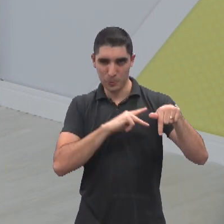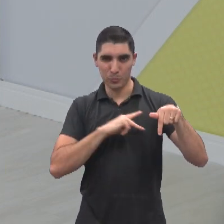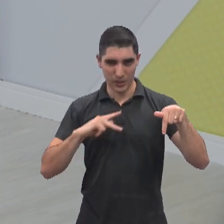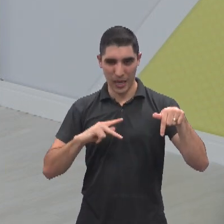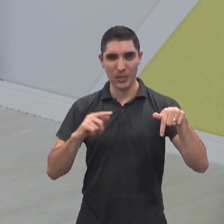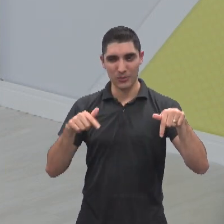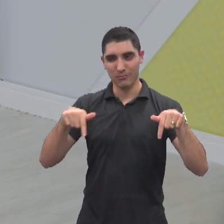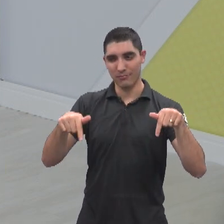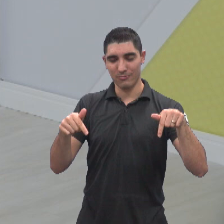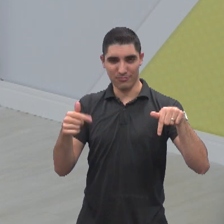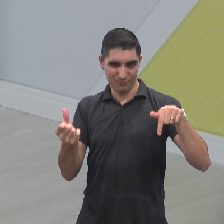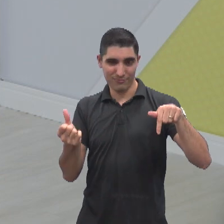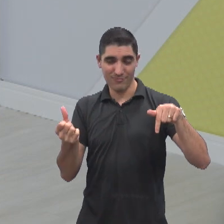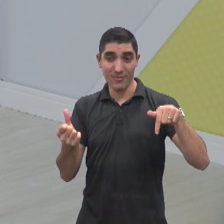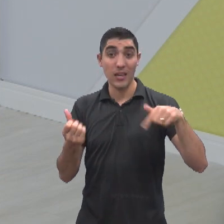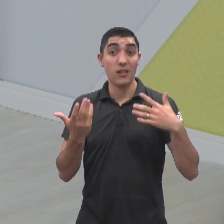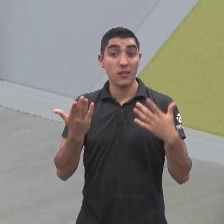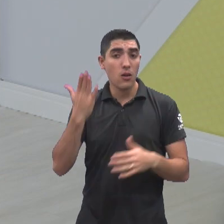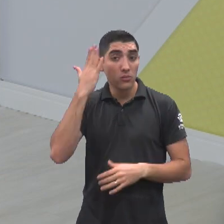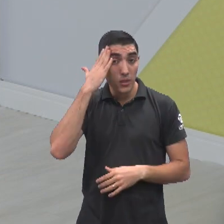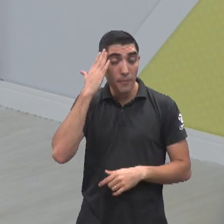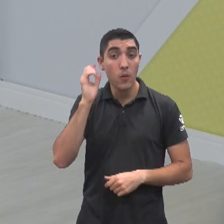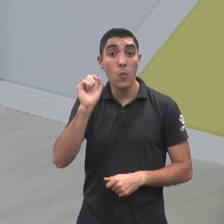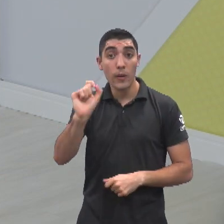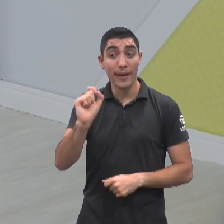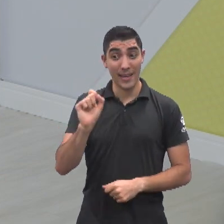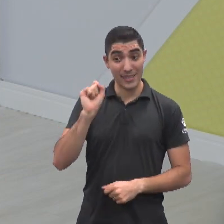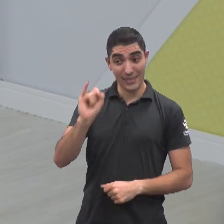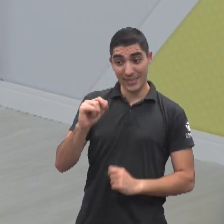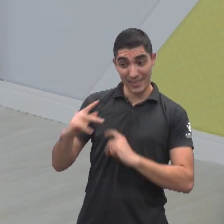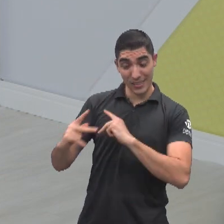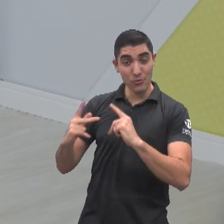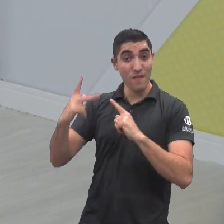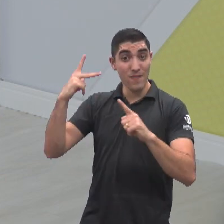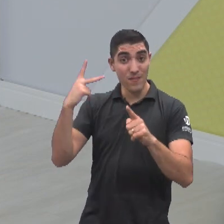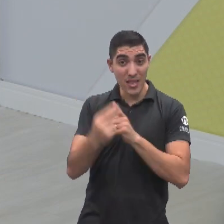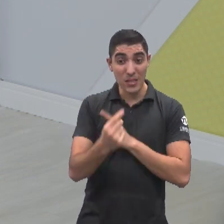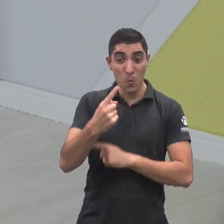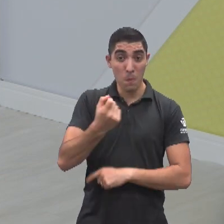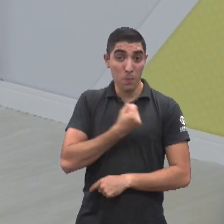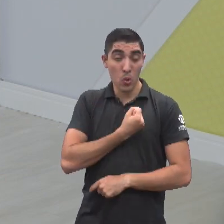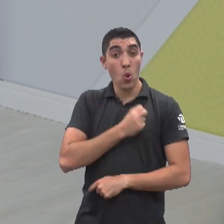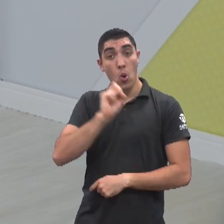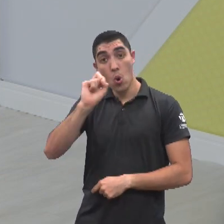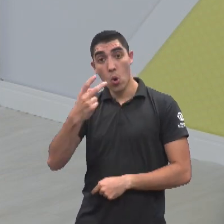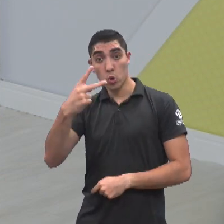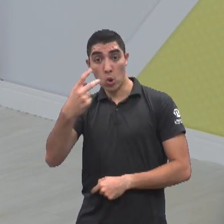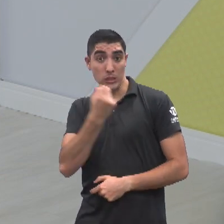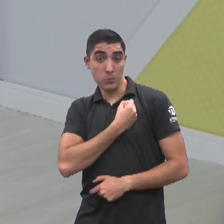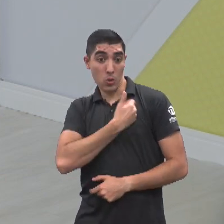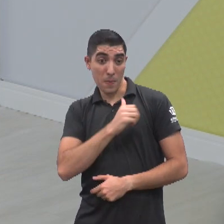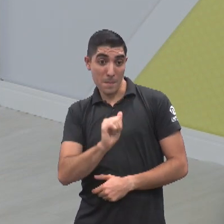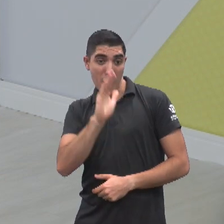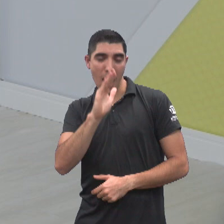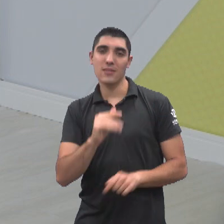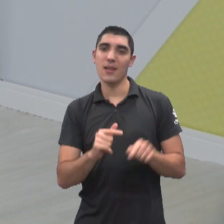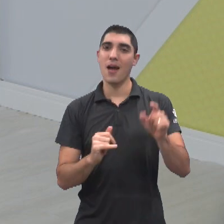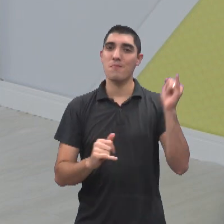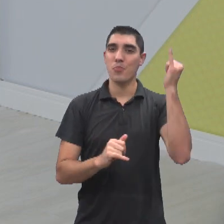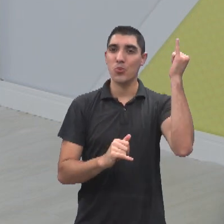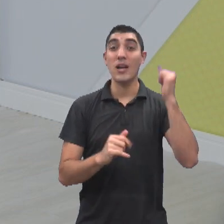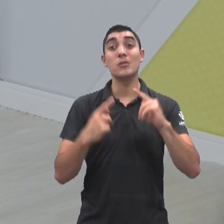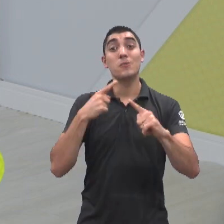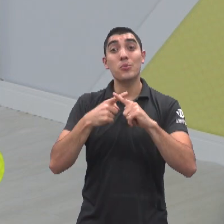por 2 ou mais pontos de diferença para o São José seria importante para que o time do técnico Regis Marrelli ficasse à frente do Pinheiros